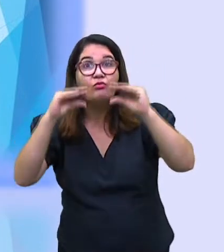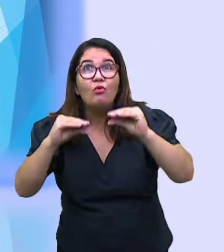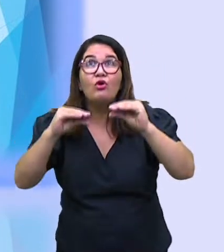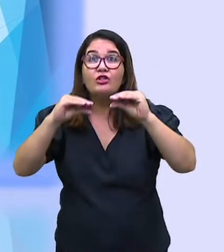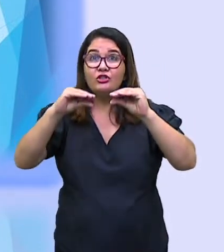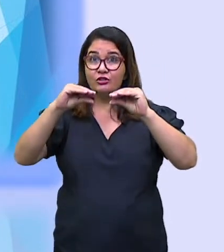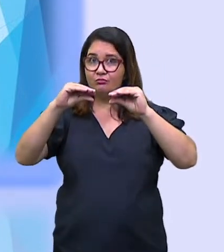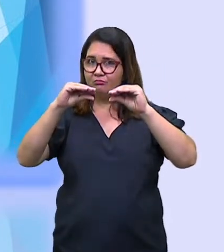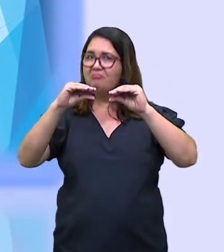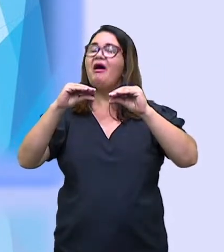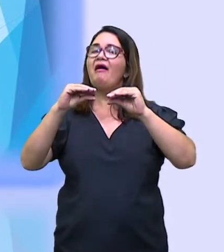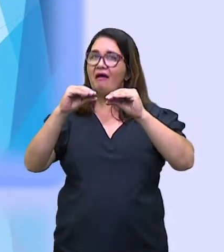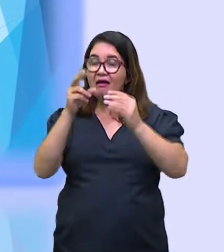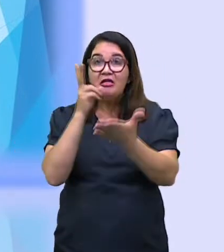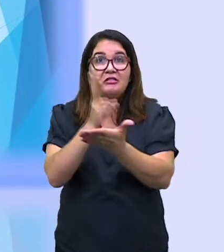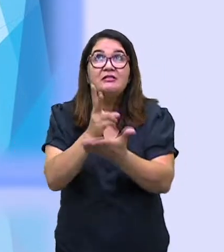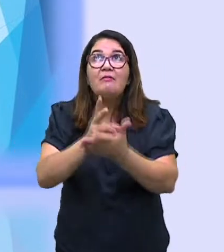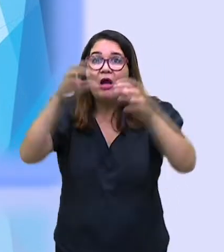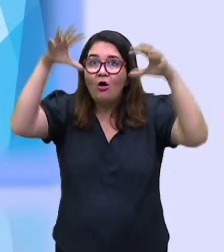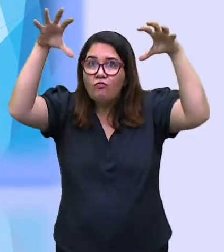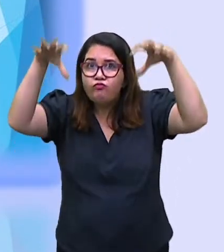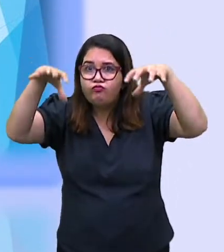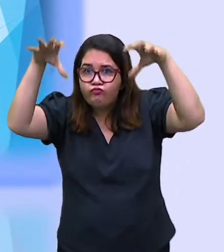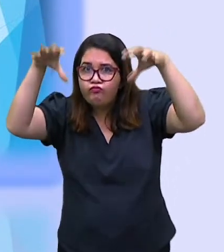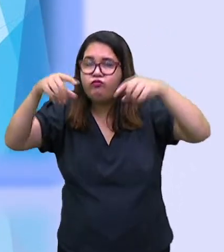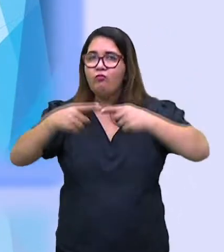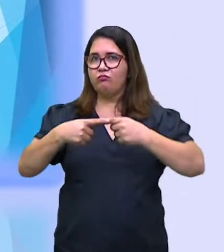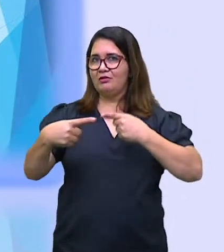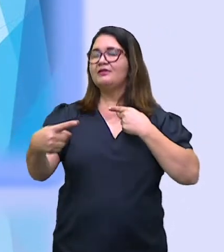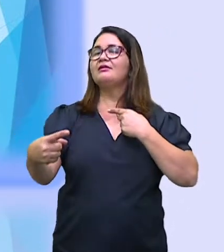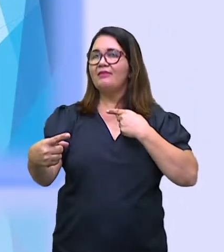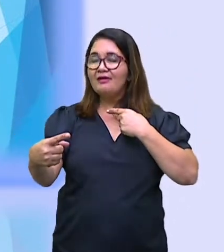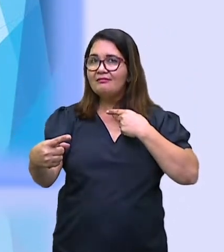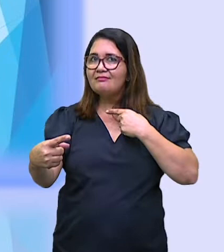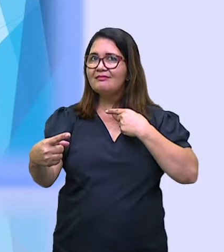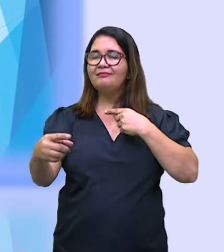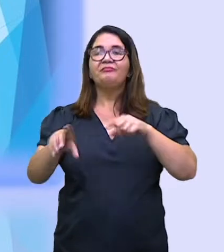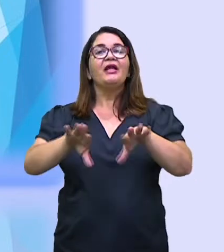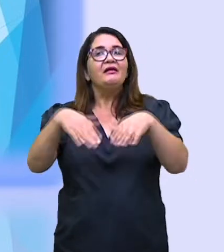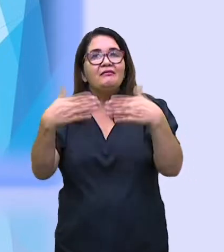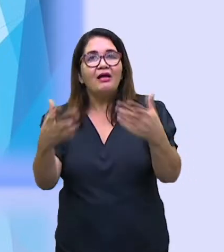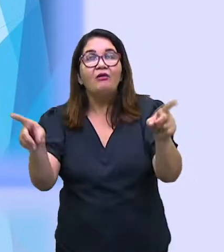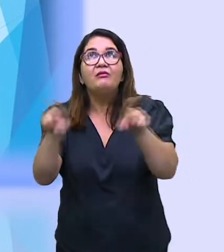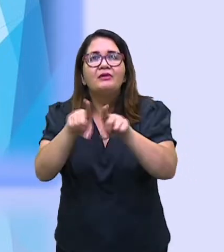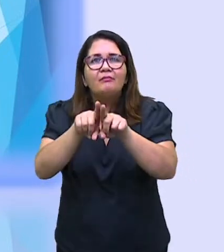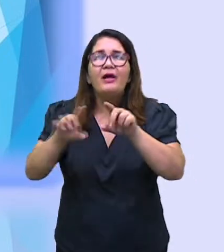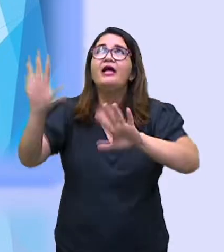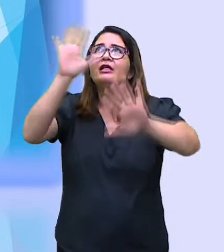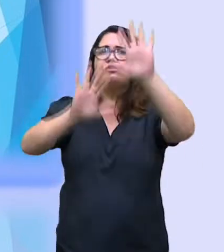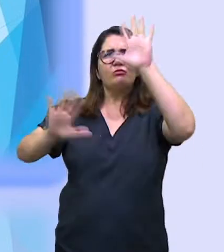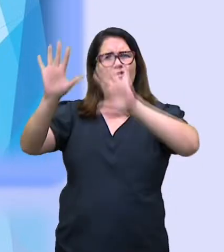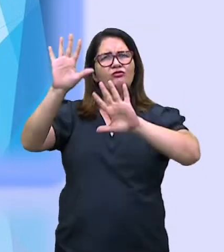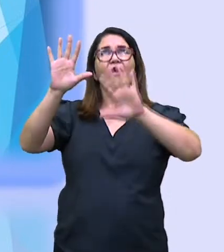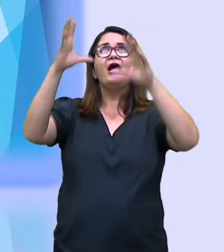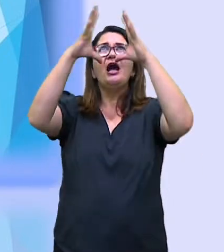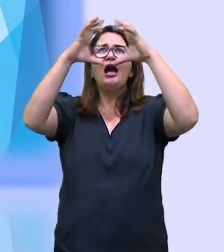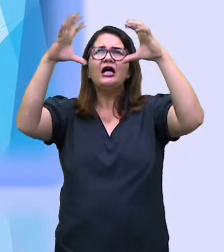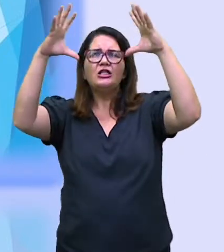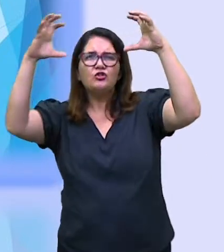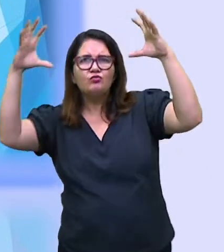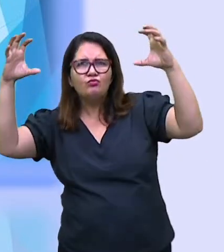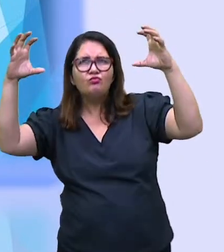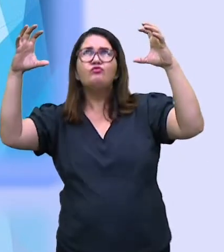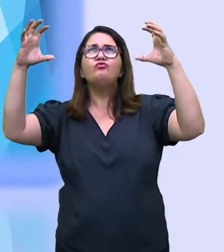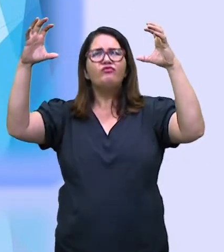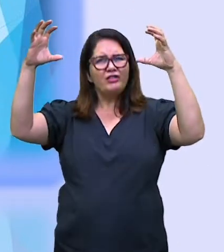pouquinho abafado, não é? Fechado, um tempo meio nebuloso, não é mesmo? No ar, a